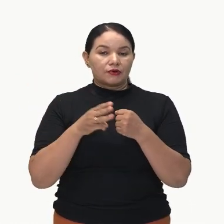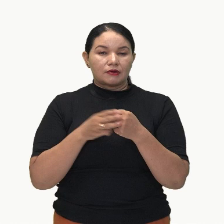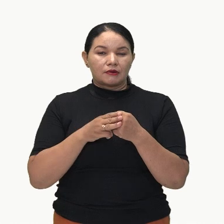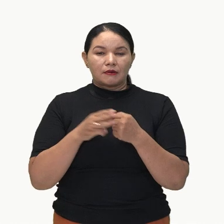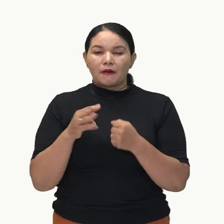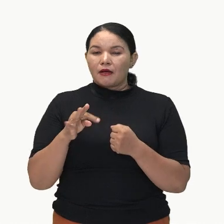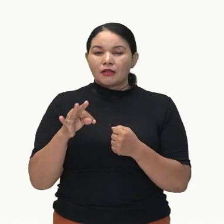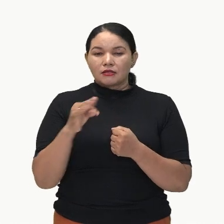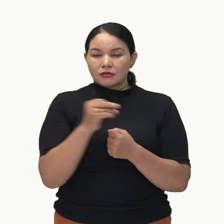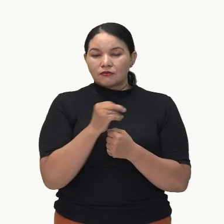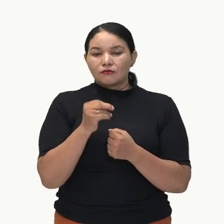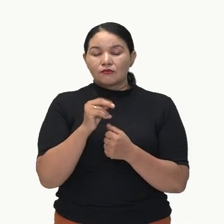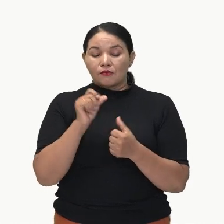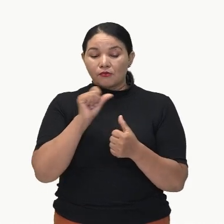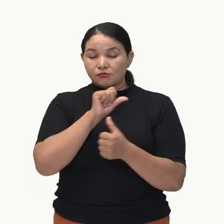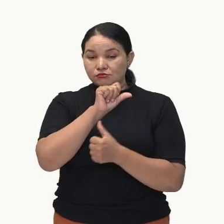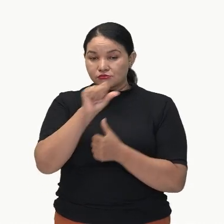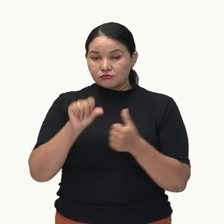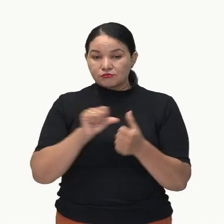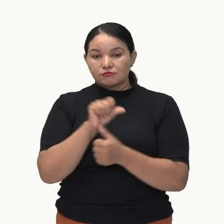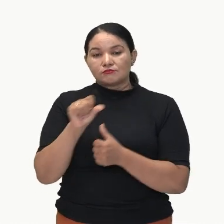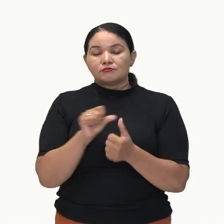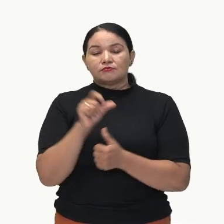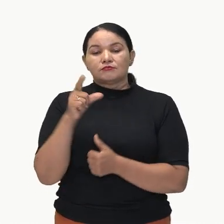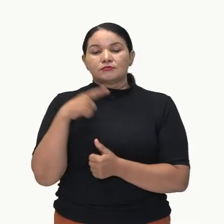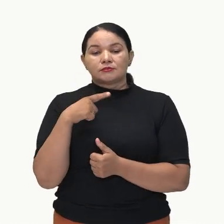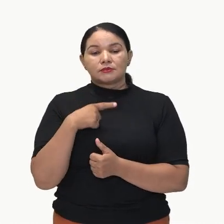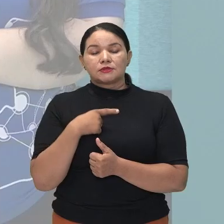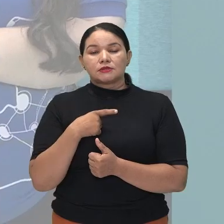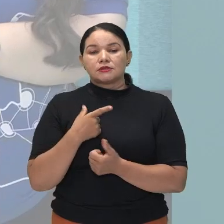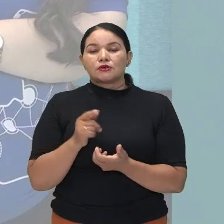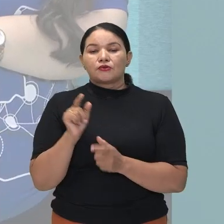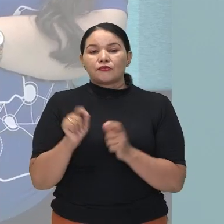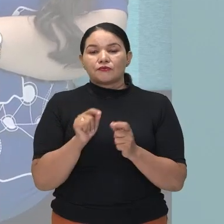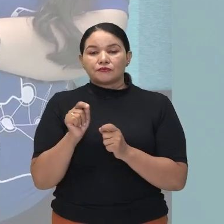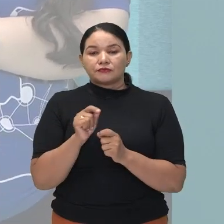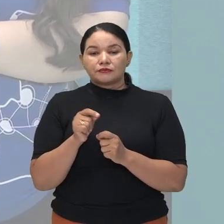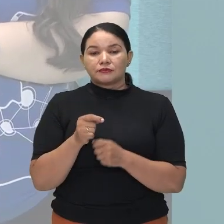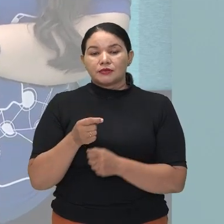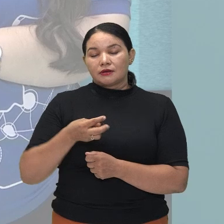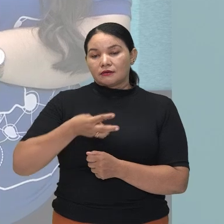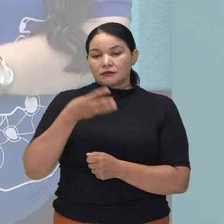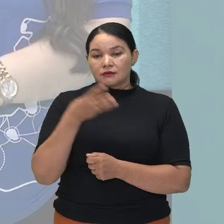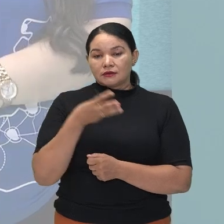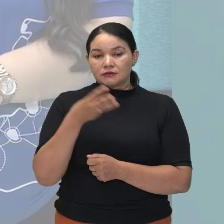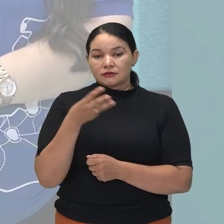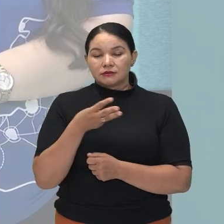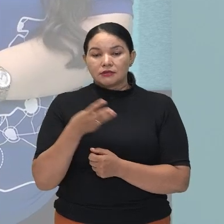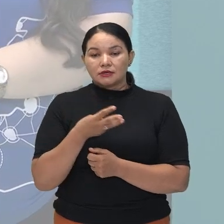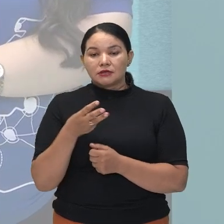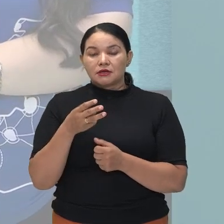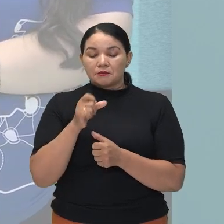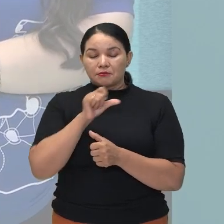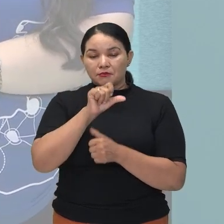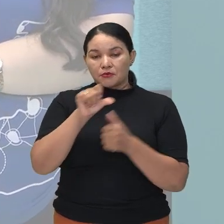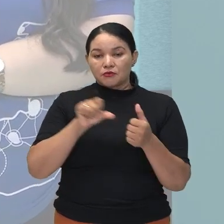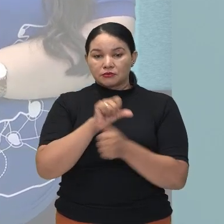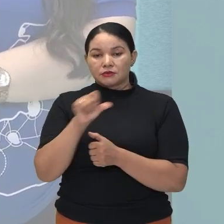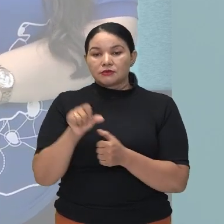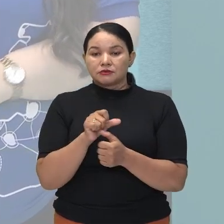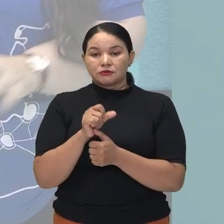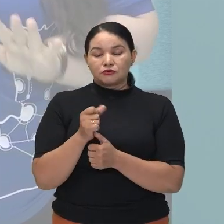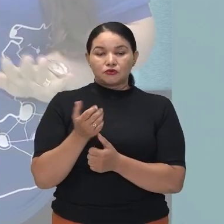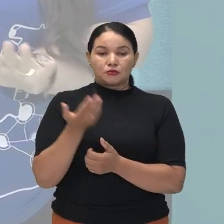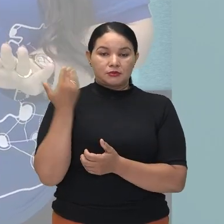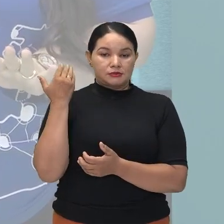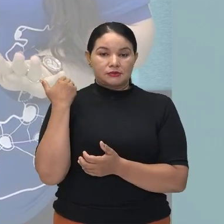totalmente irregulares, tá bom? Que são a nossa terceira irregularidade do pretérito indefinido.